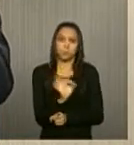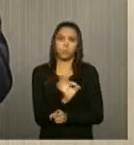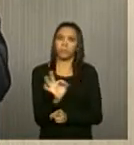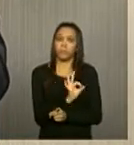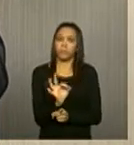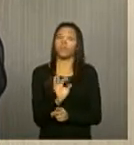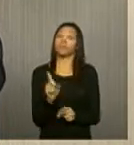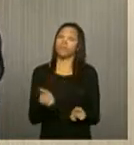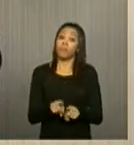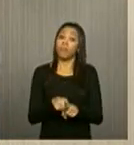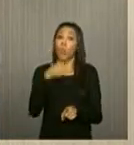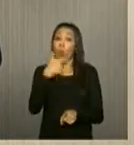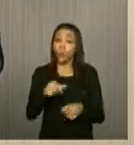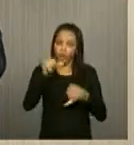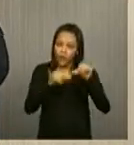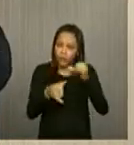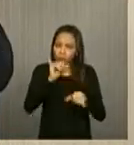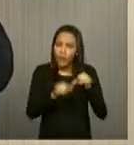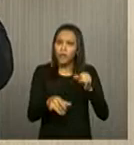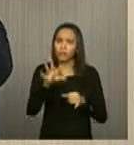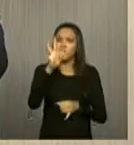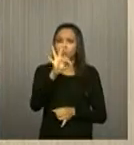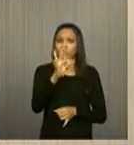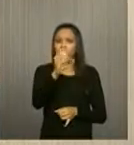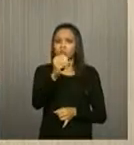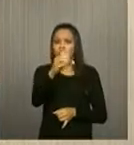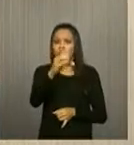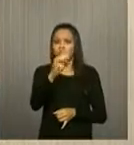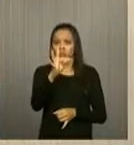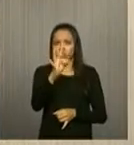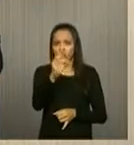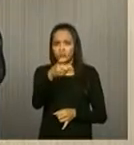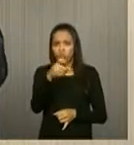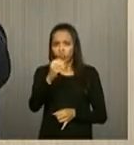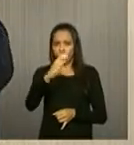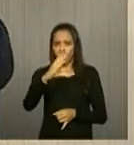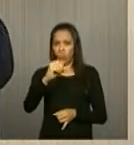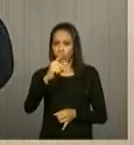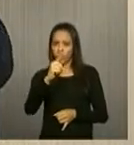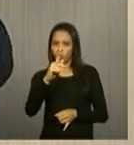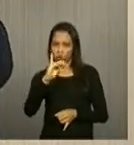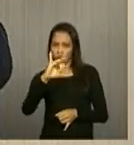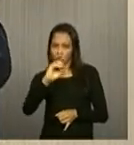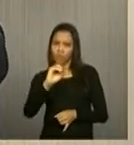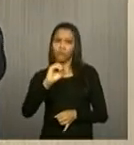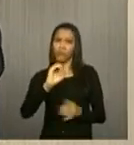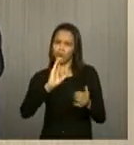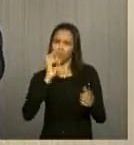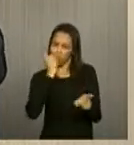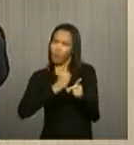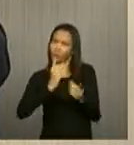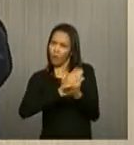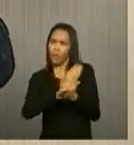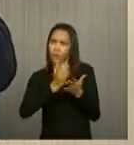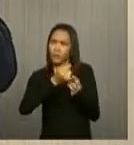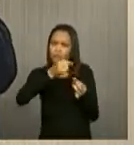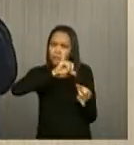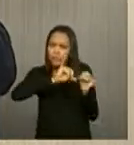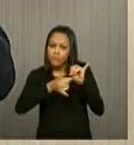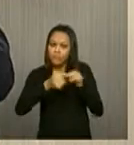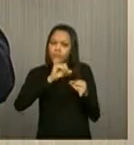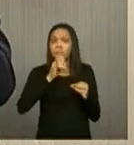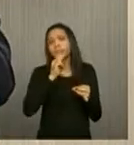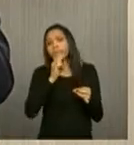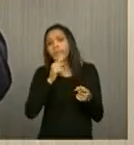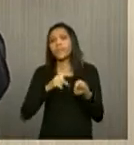confirmaram ainda presença de algumas substâncias contaminantes habituais de ações do nosso dia a dia